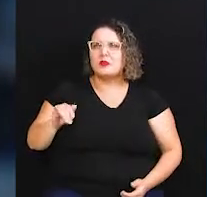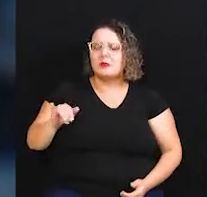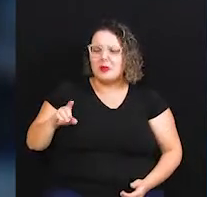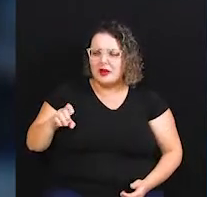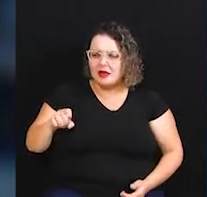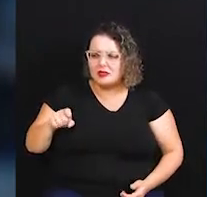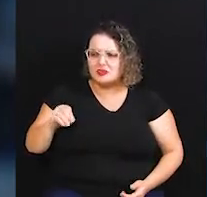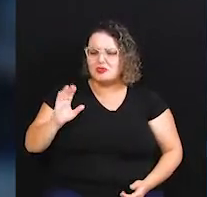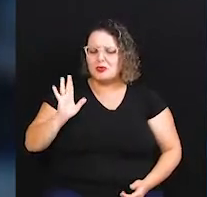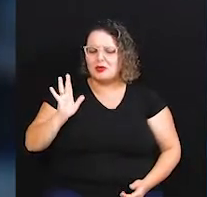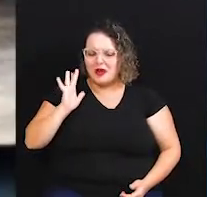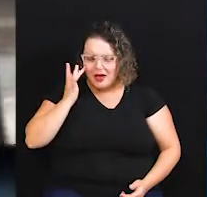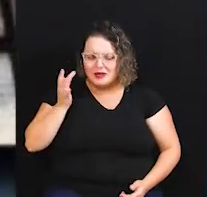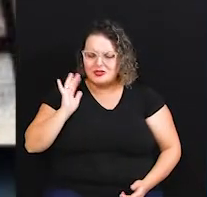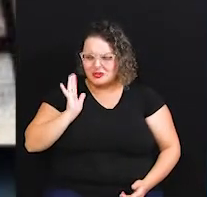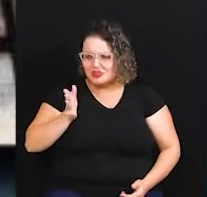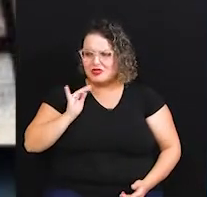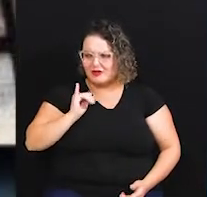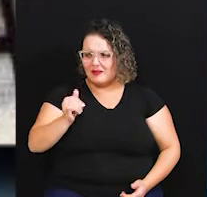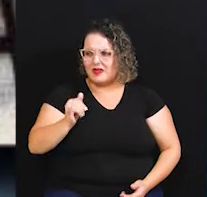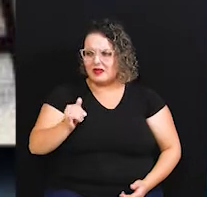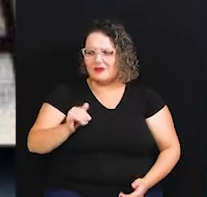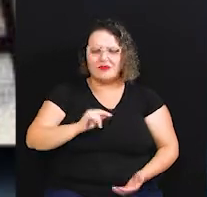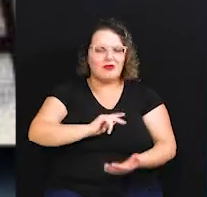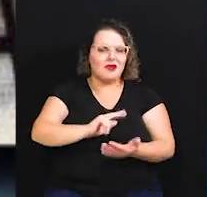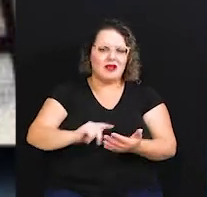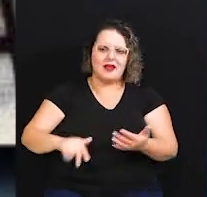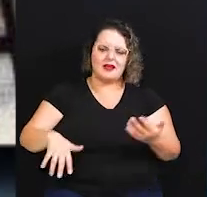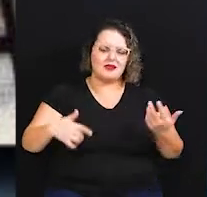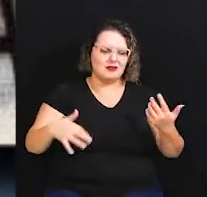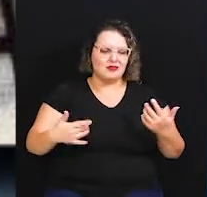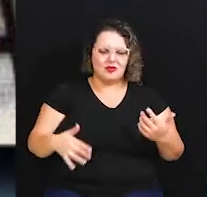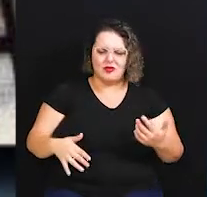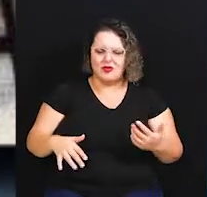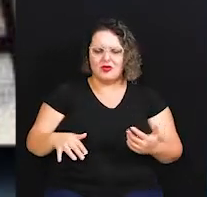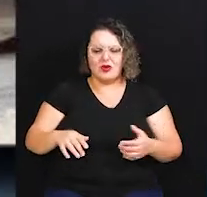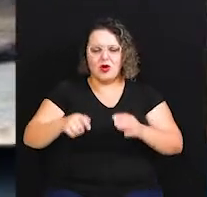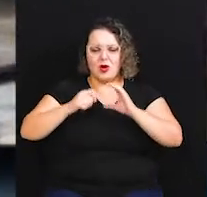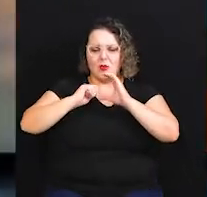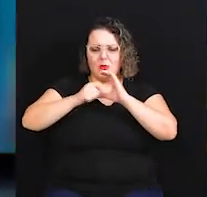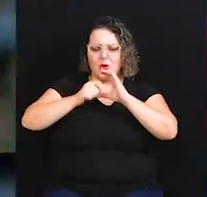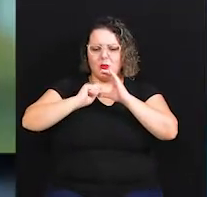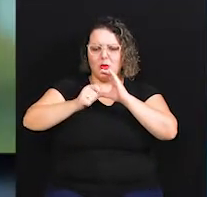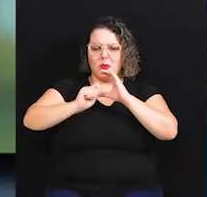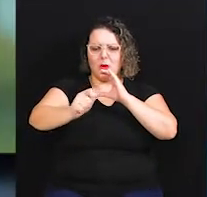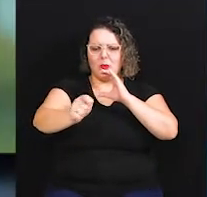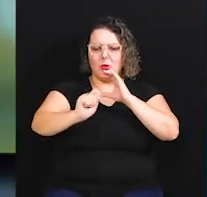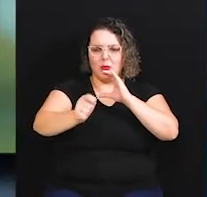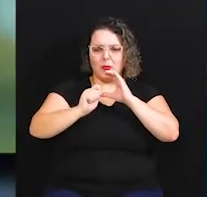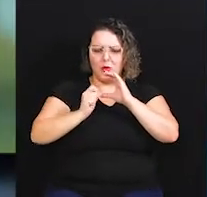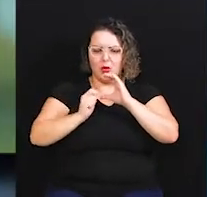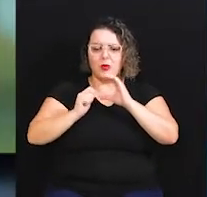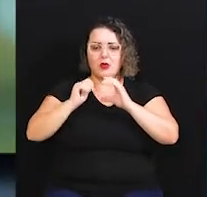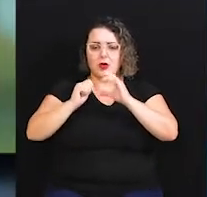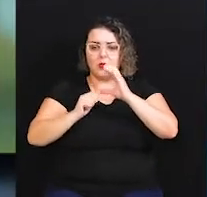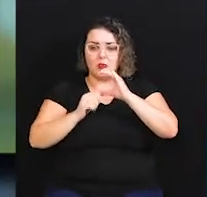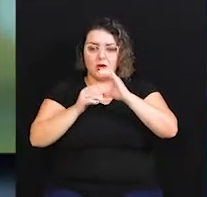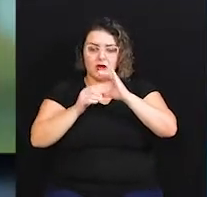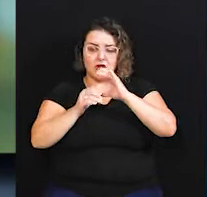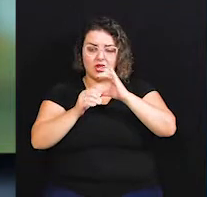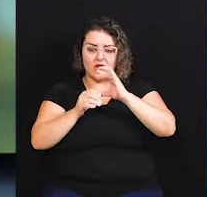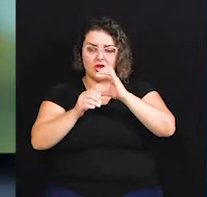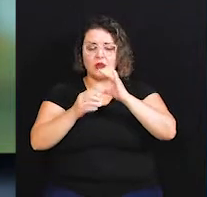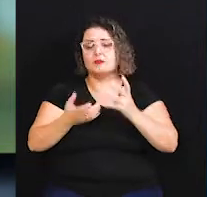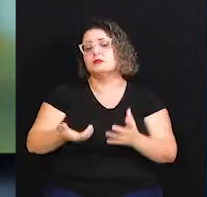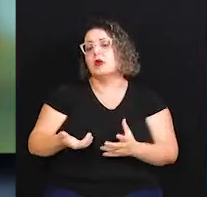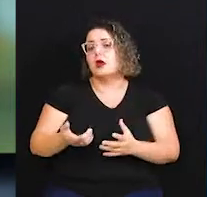falei. Então são diversos instrumentos, trompete, trombone, são muitos instrumentos